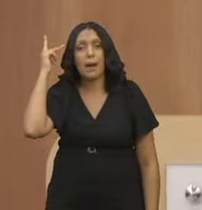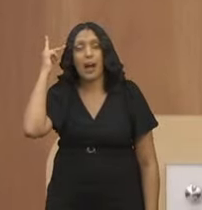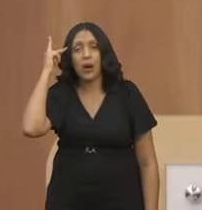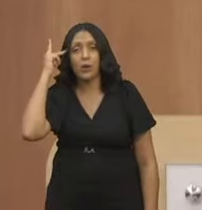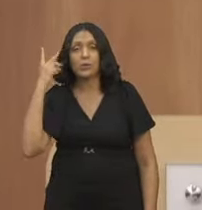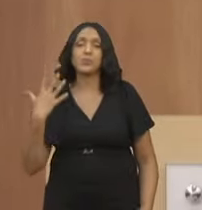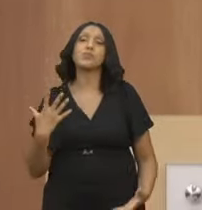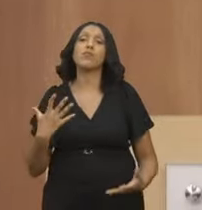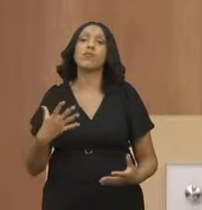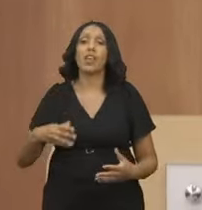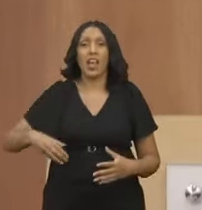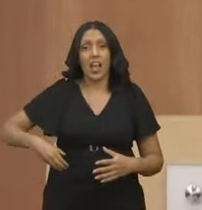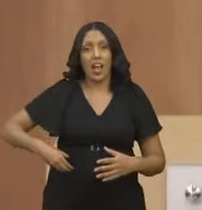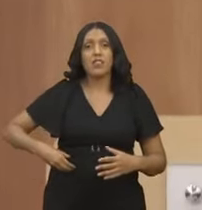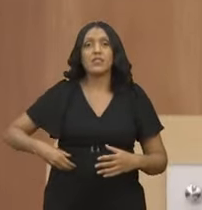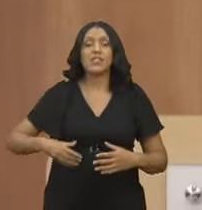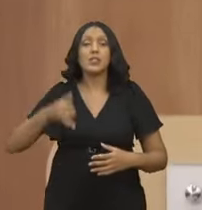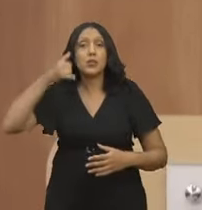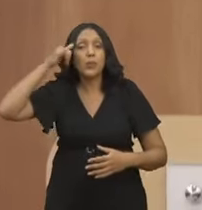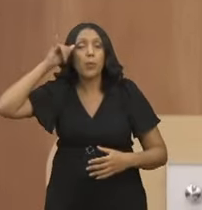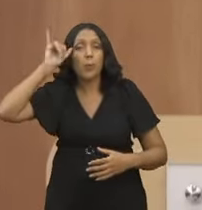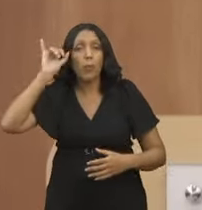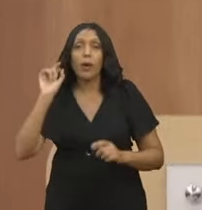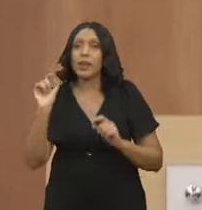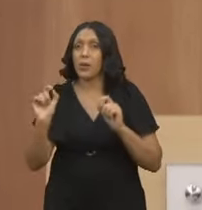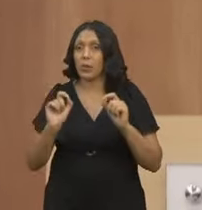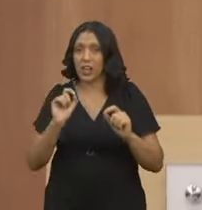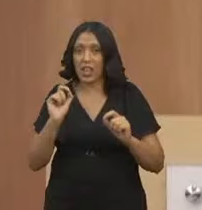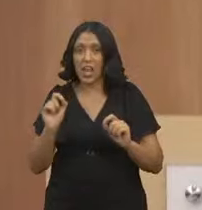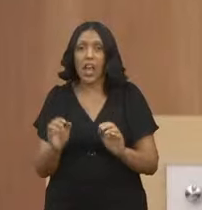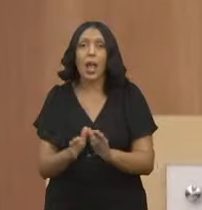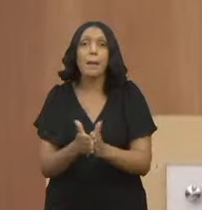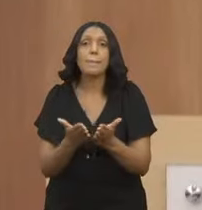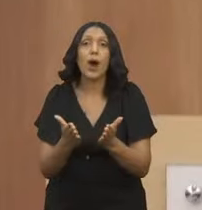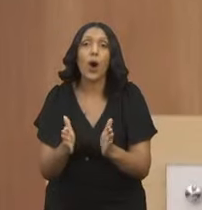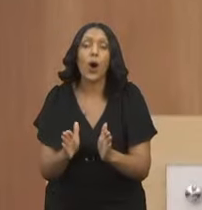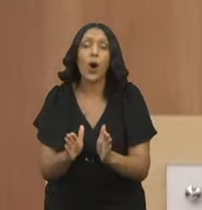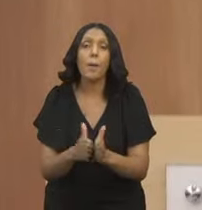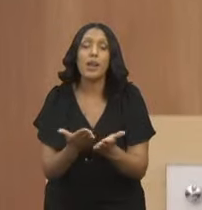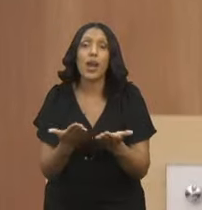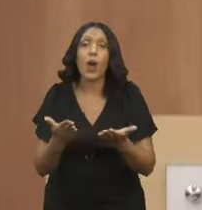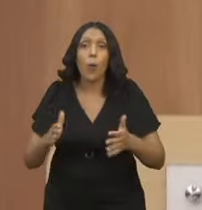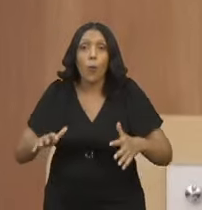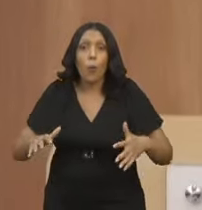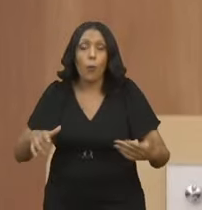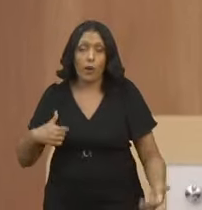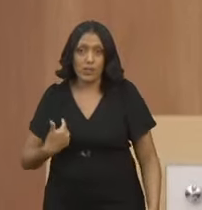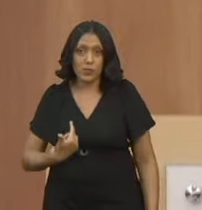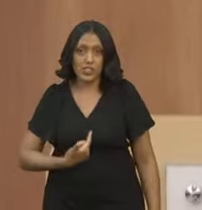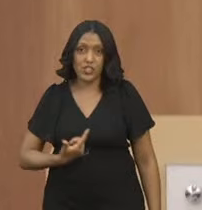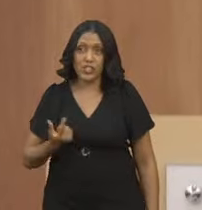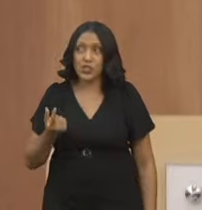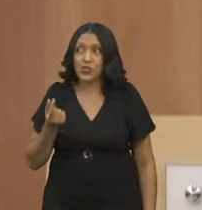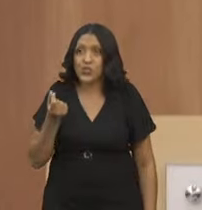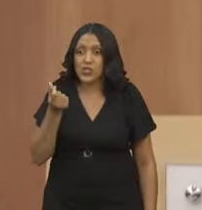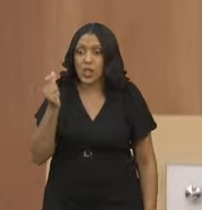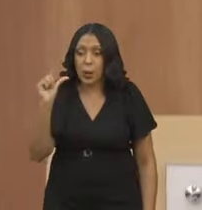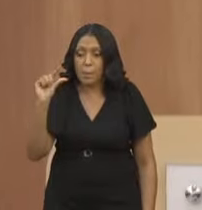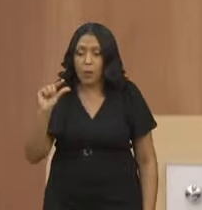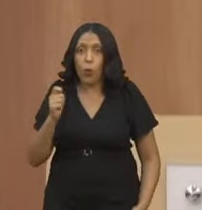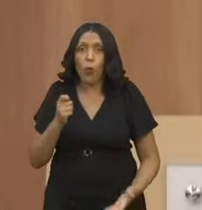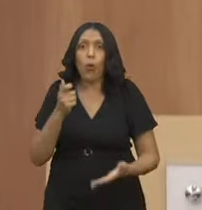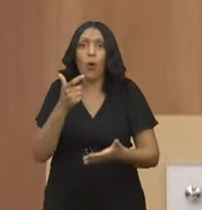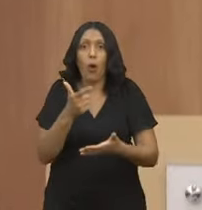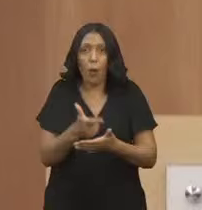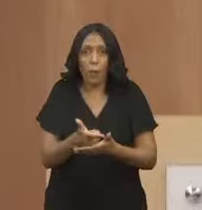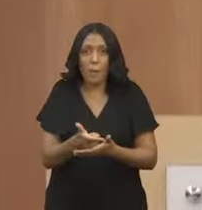está apertando o orçamento. Segundo, o cardápio tem que respeitar o paladar das crianças. É muito